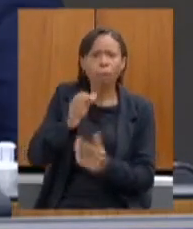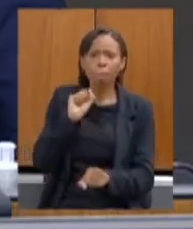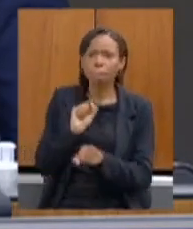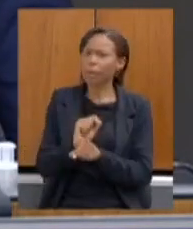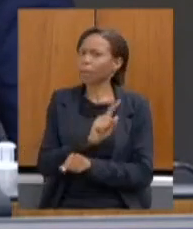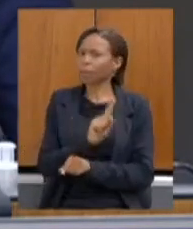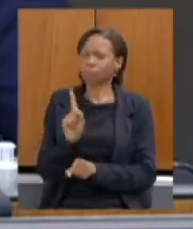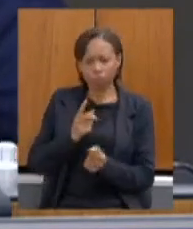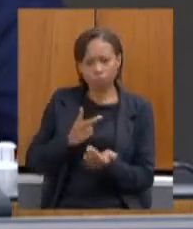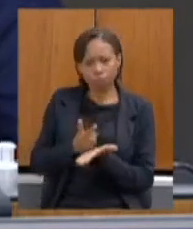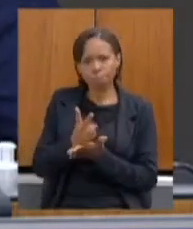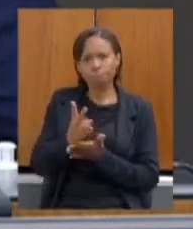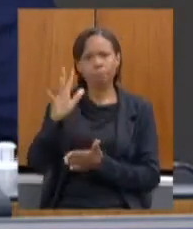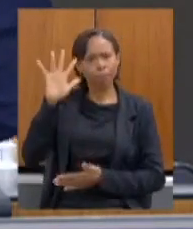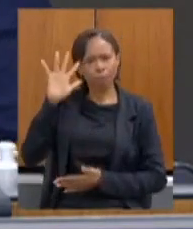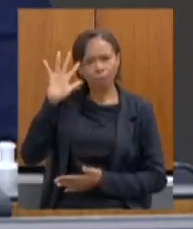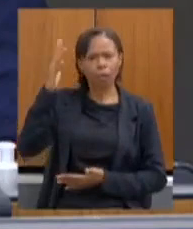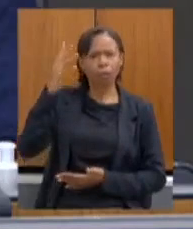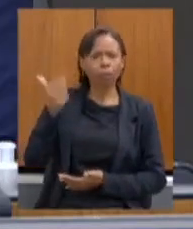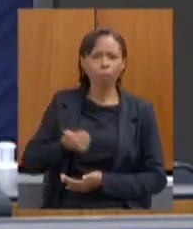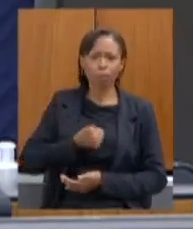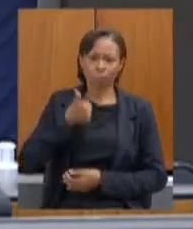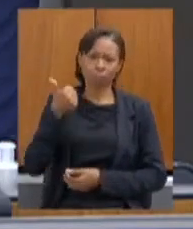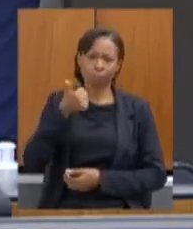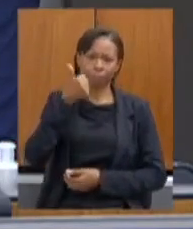ter resultados ainda melhores.